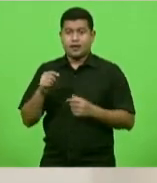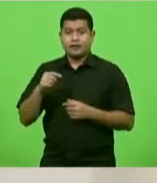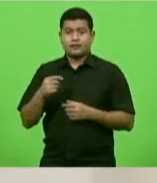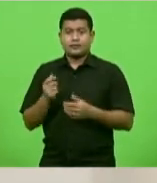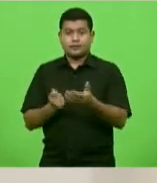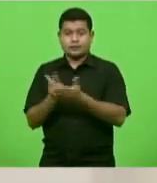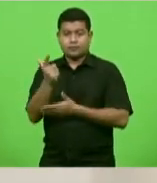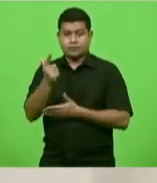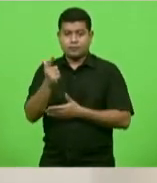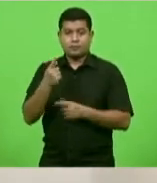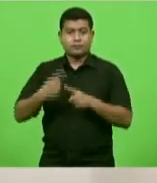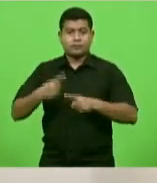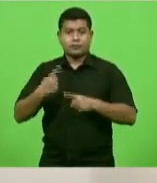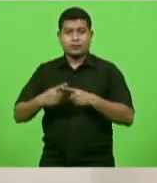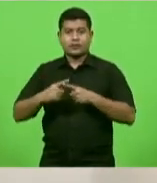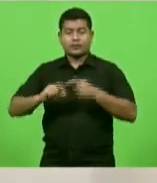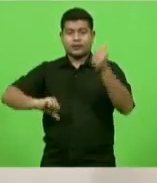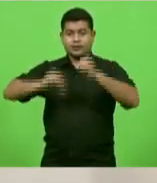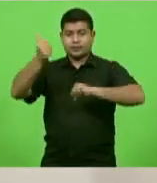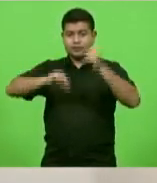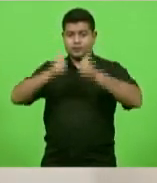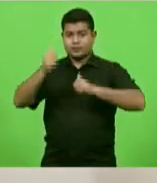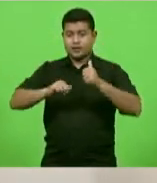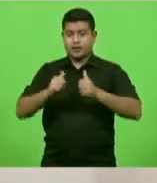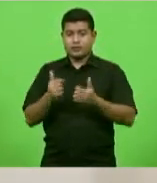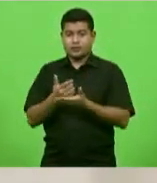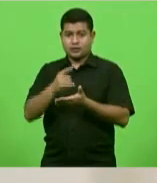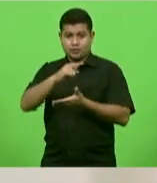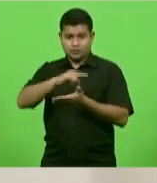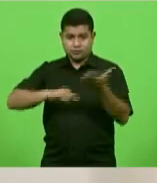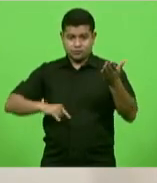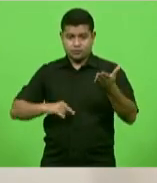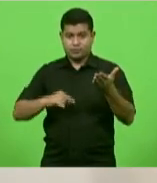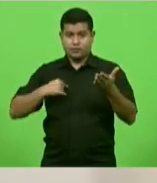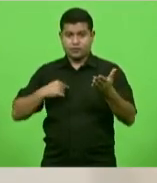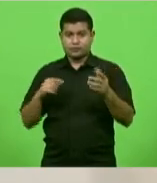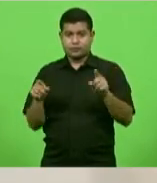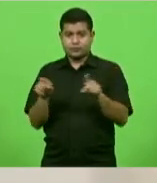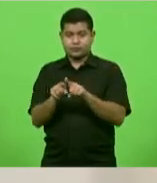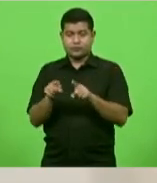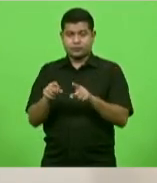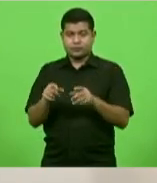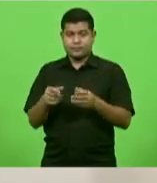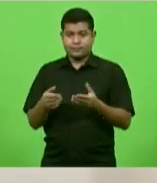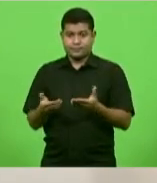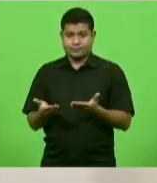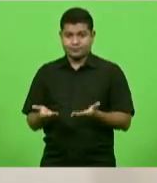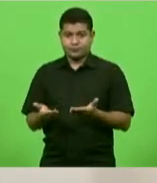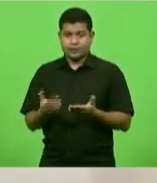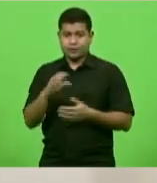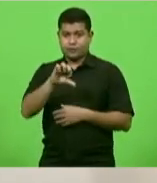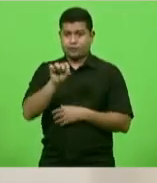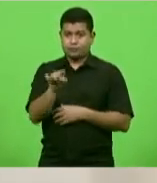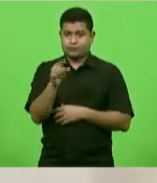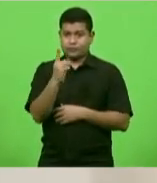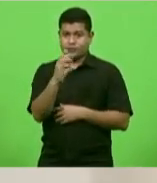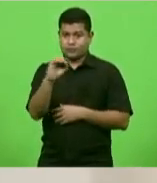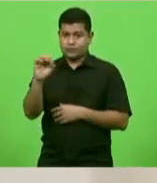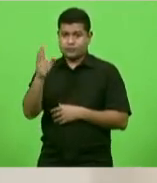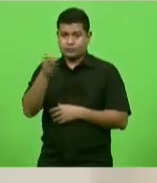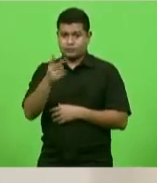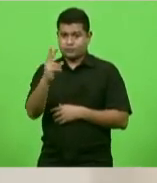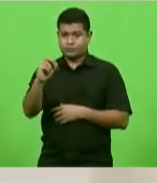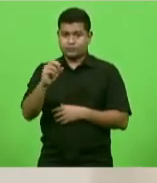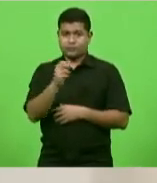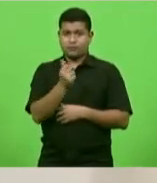porque, da análise de evidências, laudos periciais de origem de número